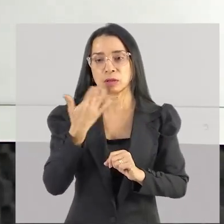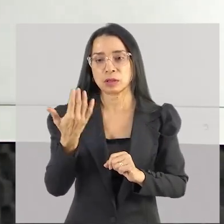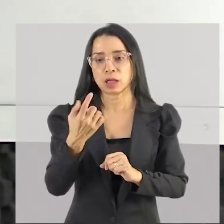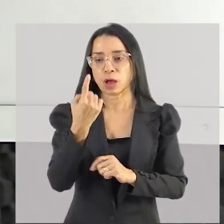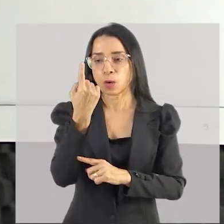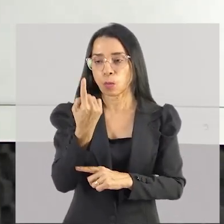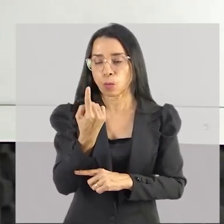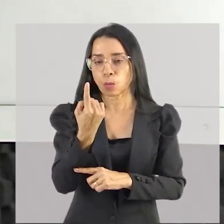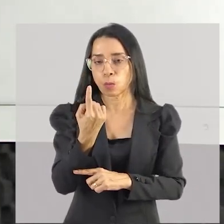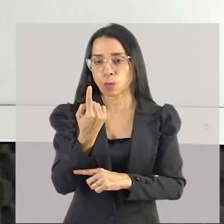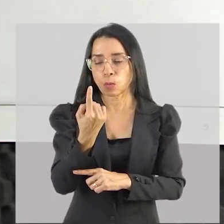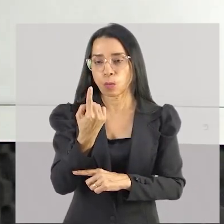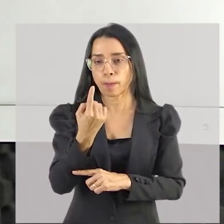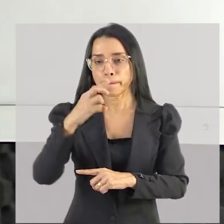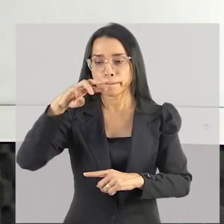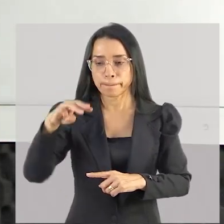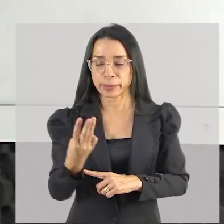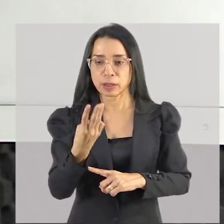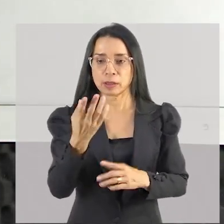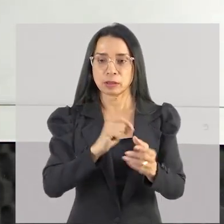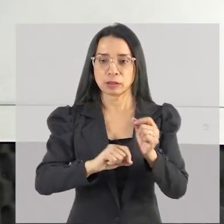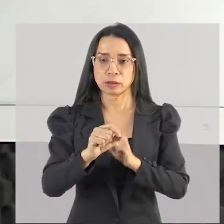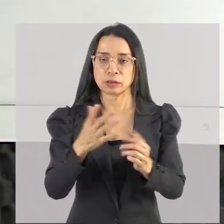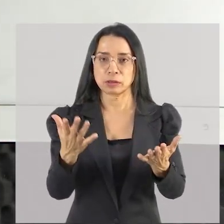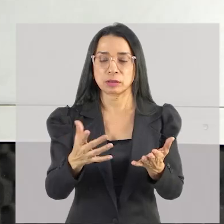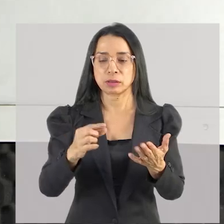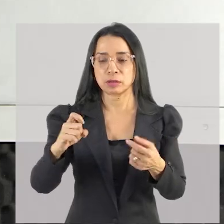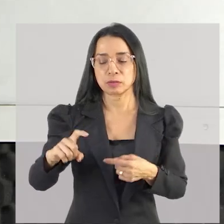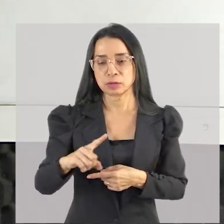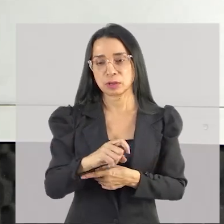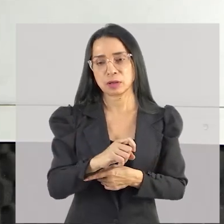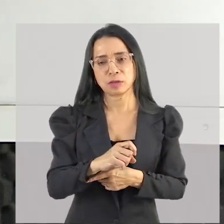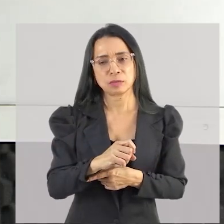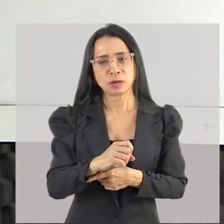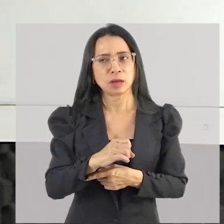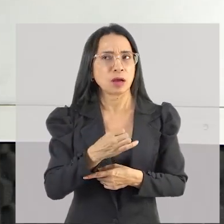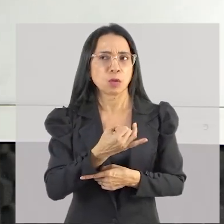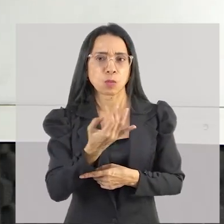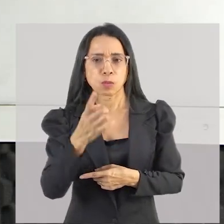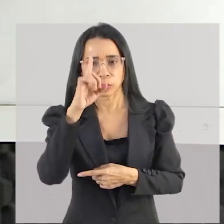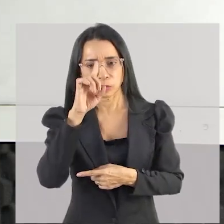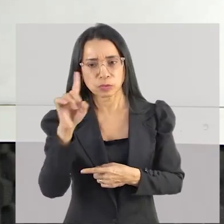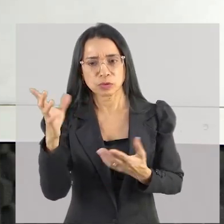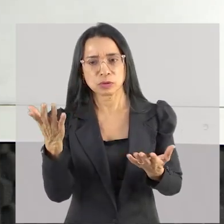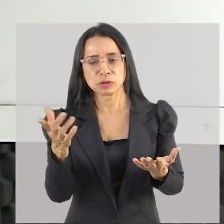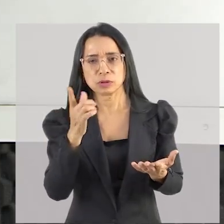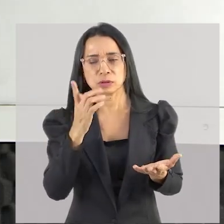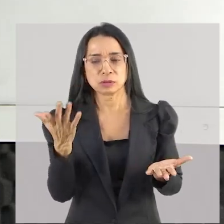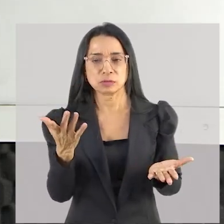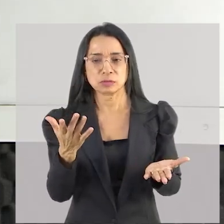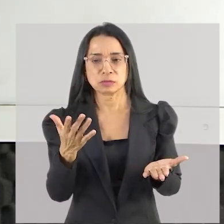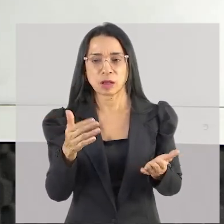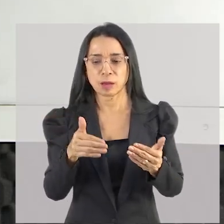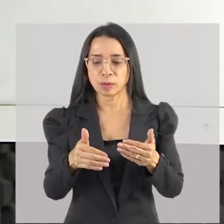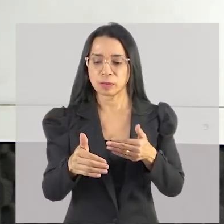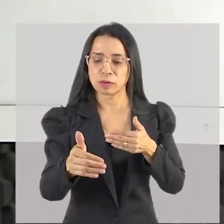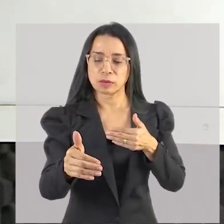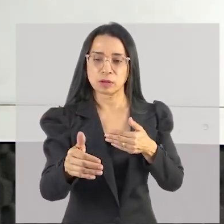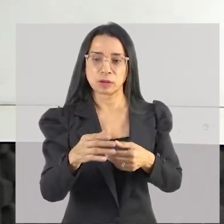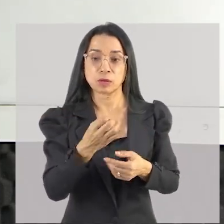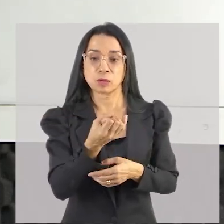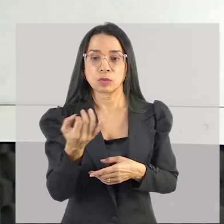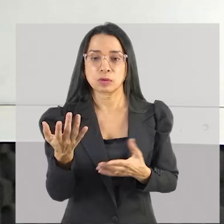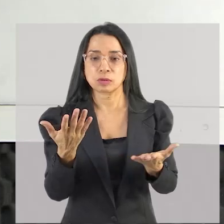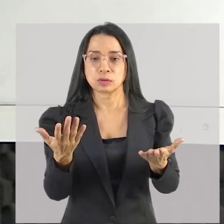Agora, quantos dias vão se passar para eu conseguir matar essa quantidade de larvas? Aí eu vou para aquela primeira informação que eu pedi para